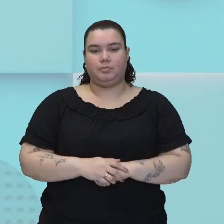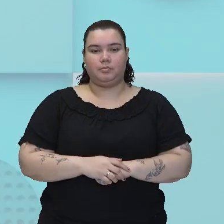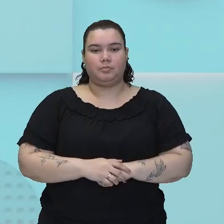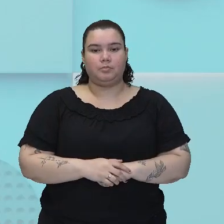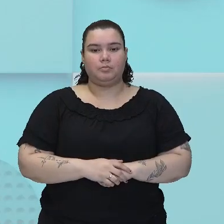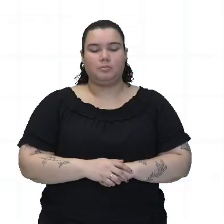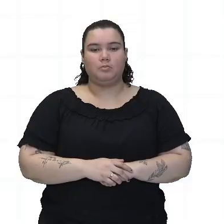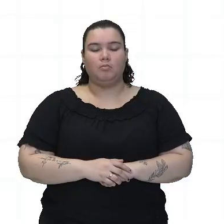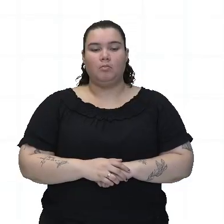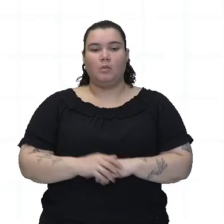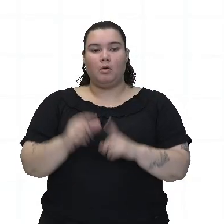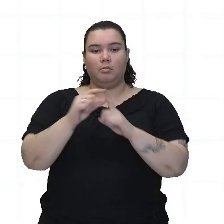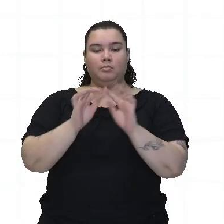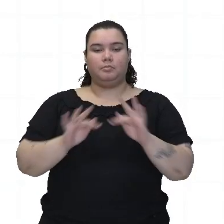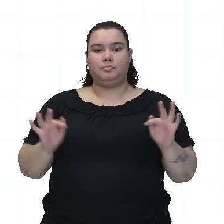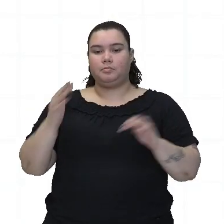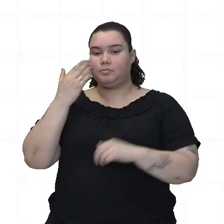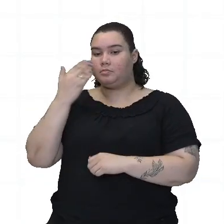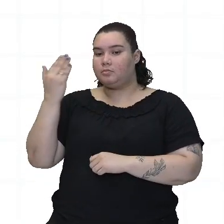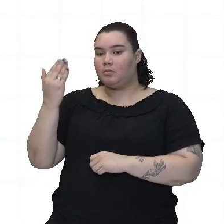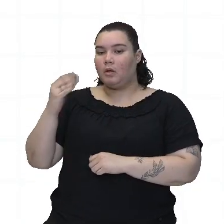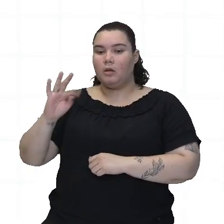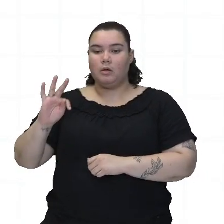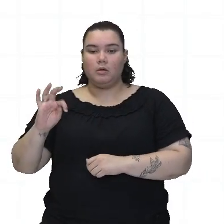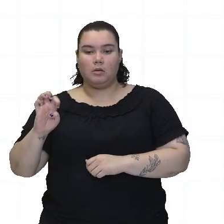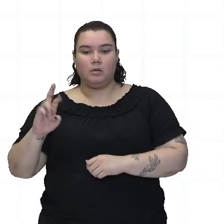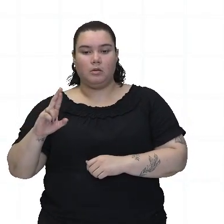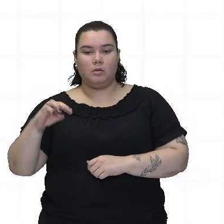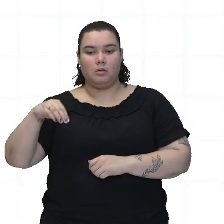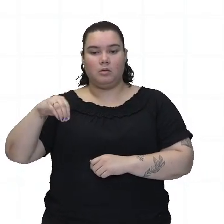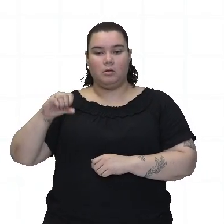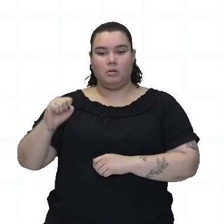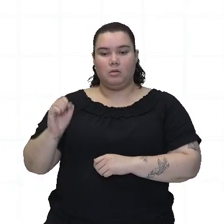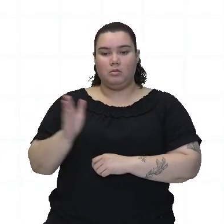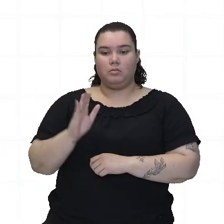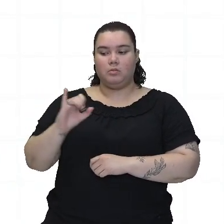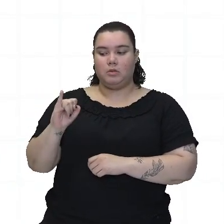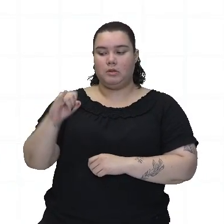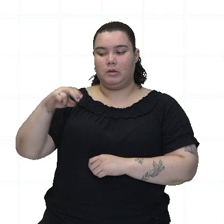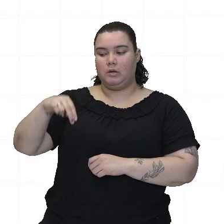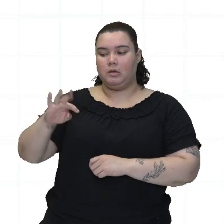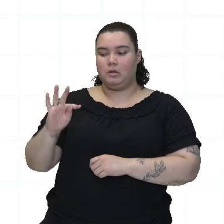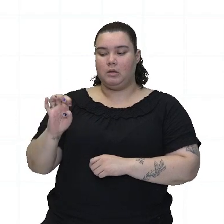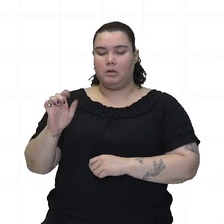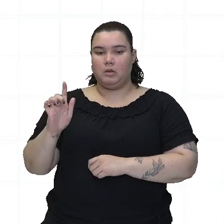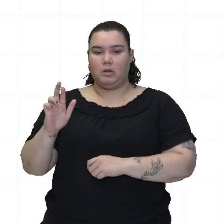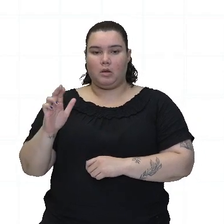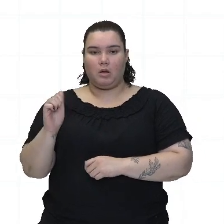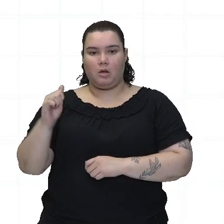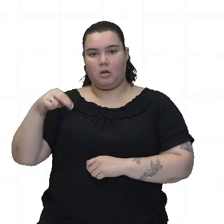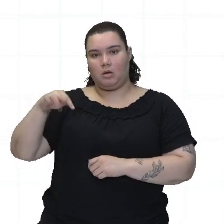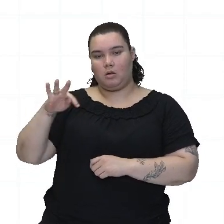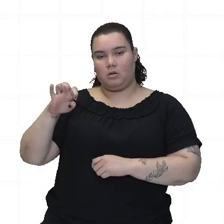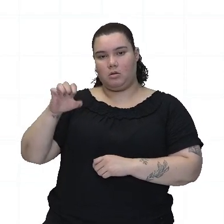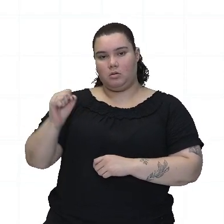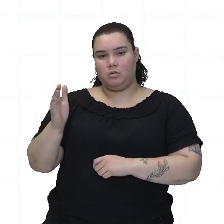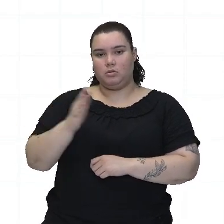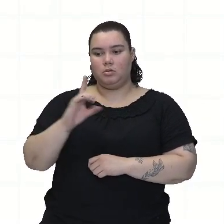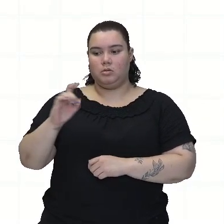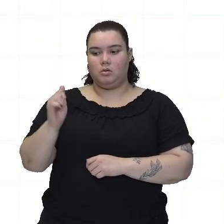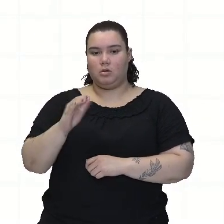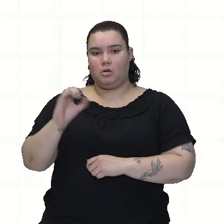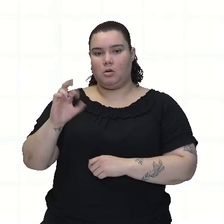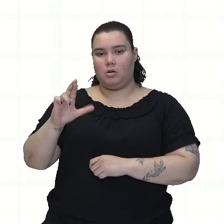termos integrantes da oração. Confiram aí comigo o que são os termos integrantes da oração. São elementos